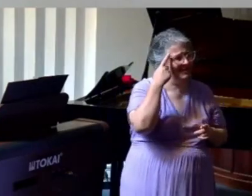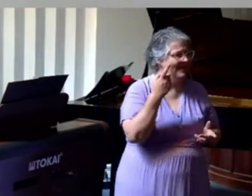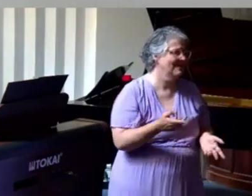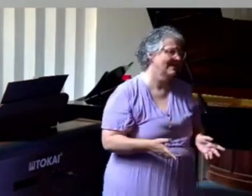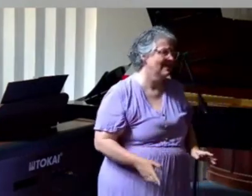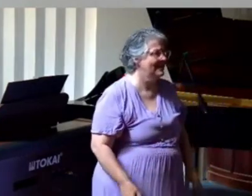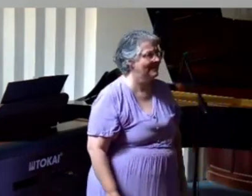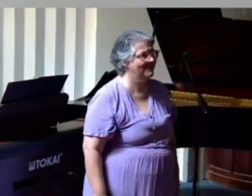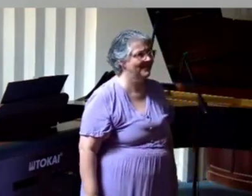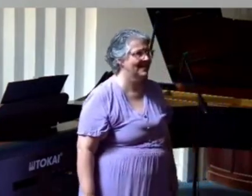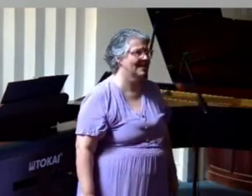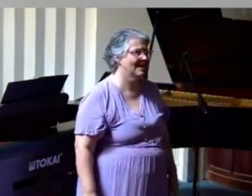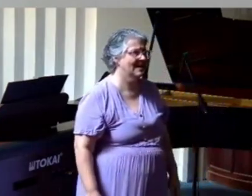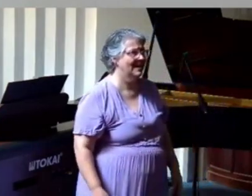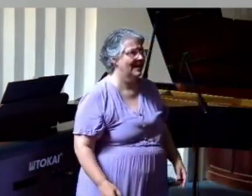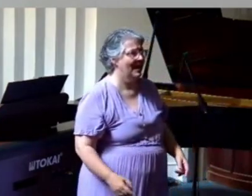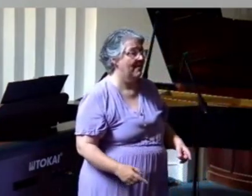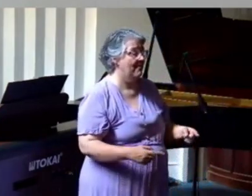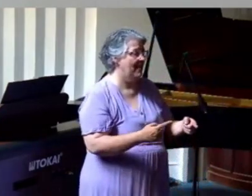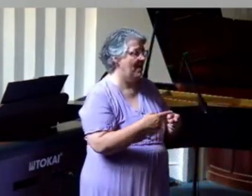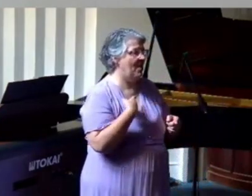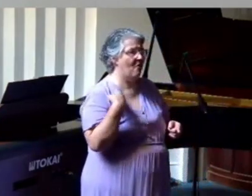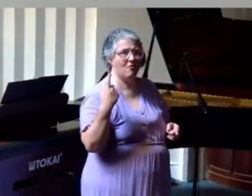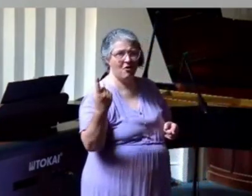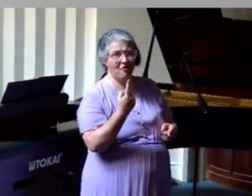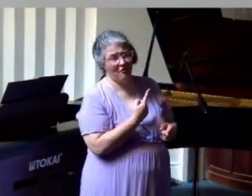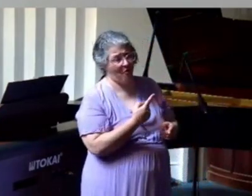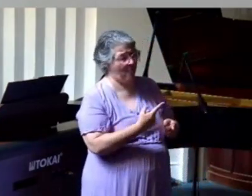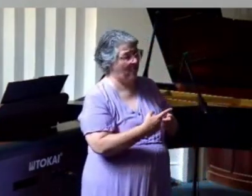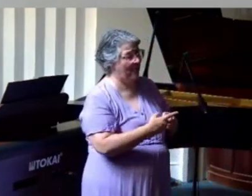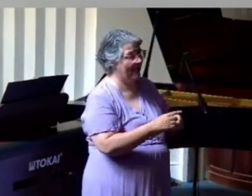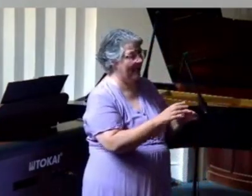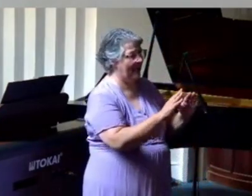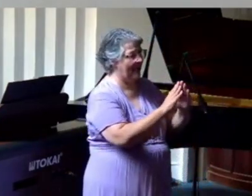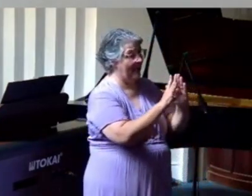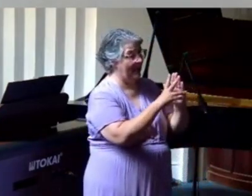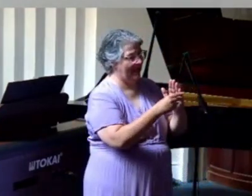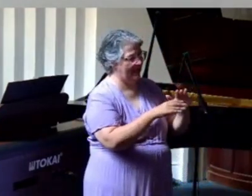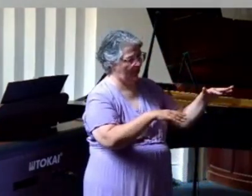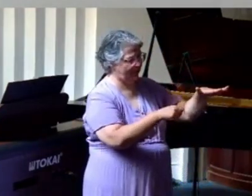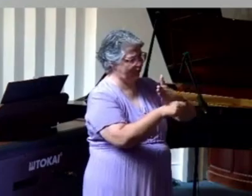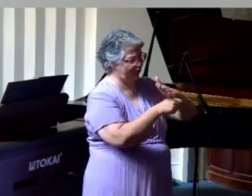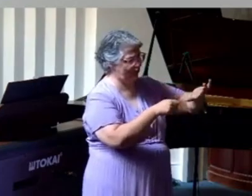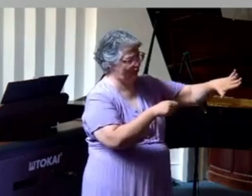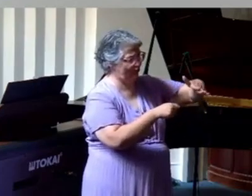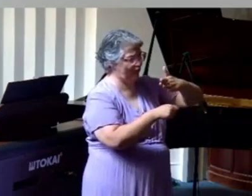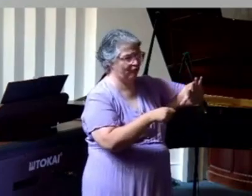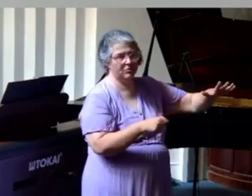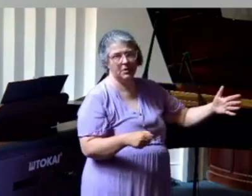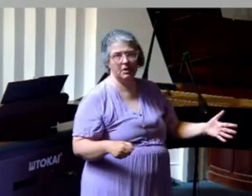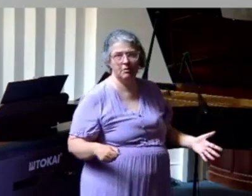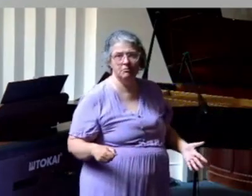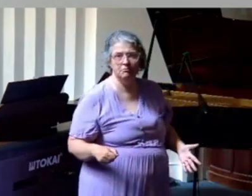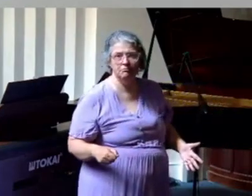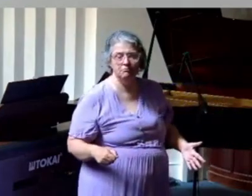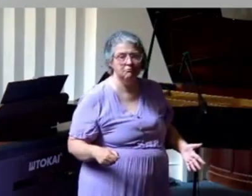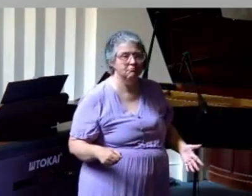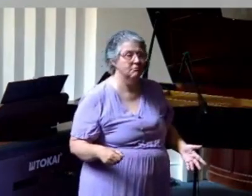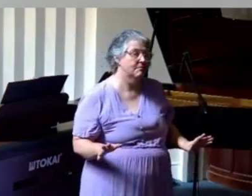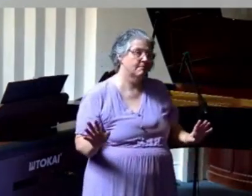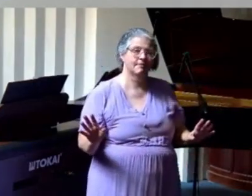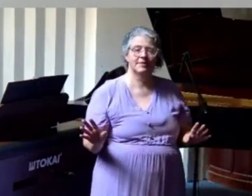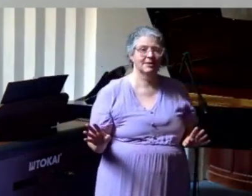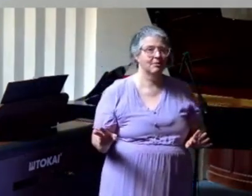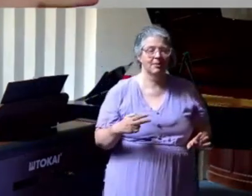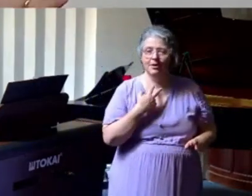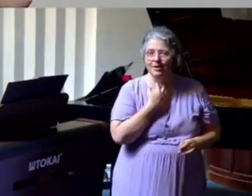seja a única pessoa a vir, porque é o seu tempo com o Senhor, é a sua adoração ao Senhor.